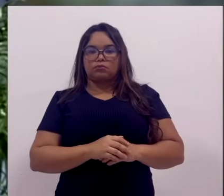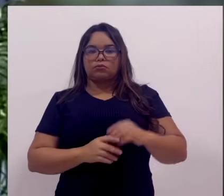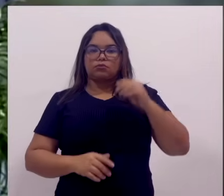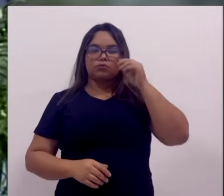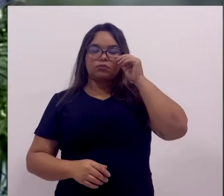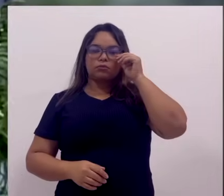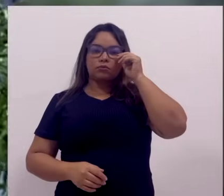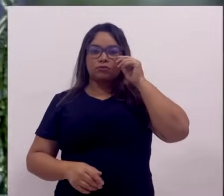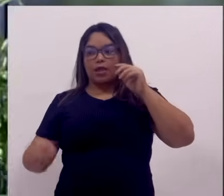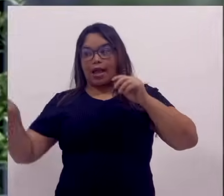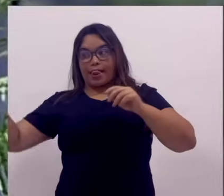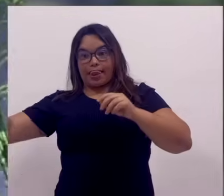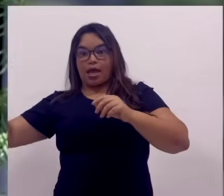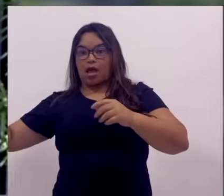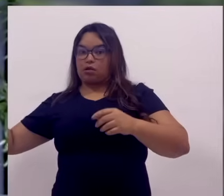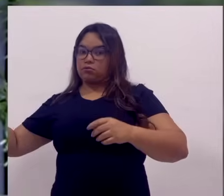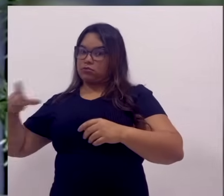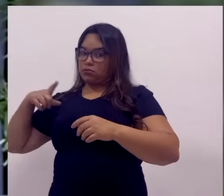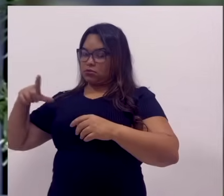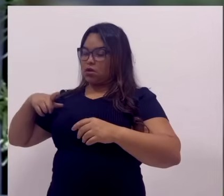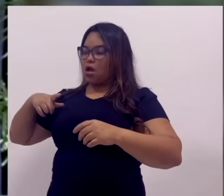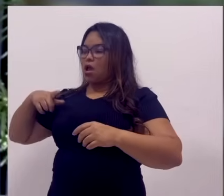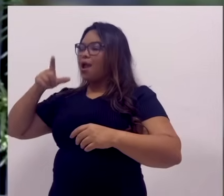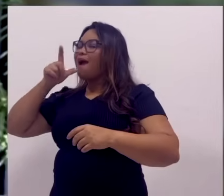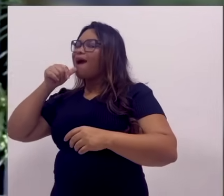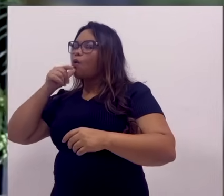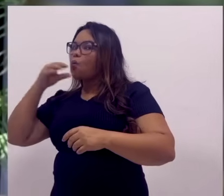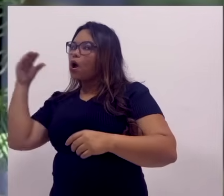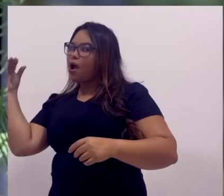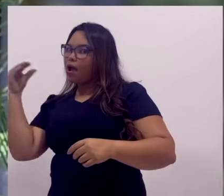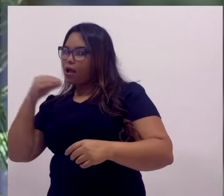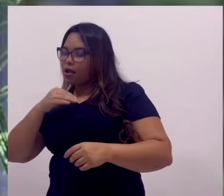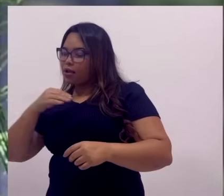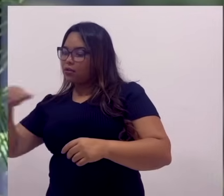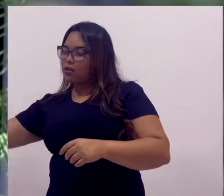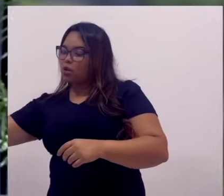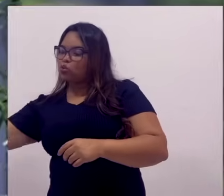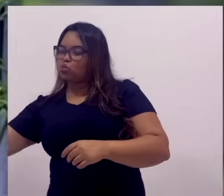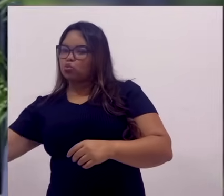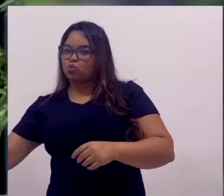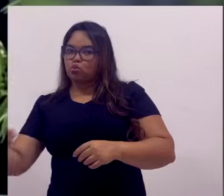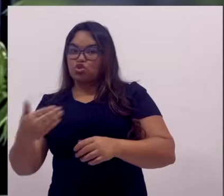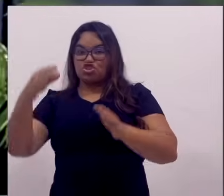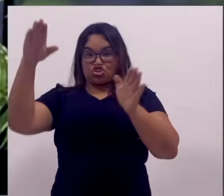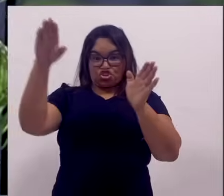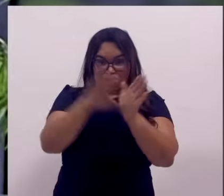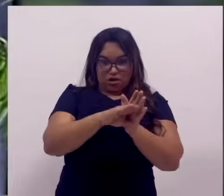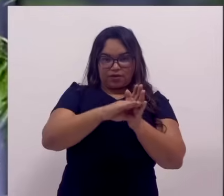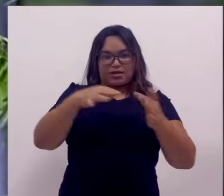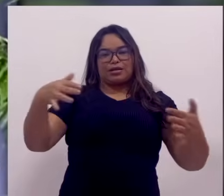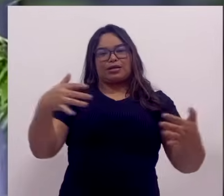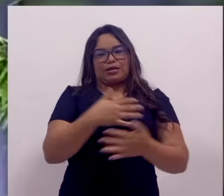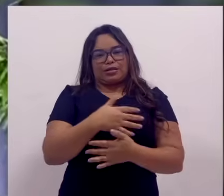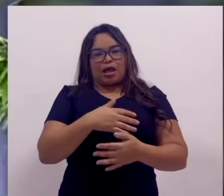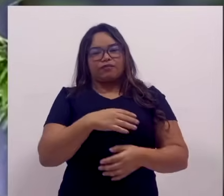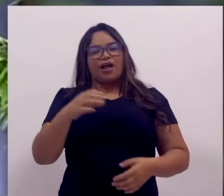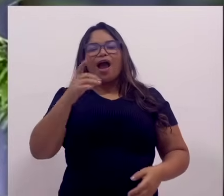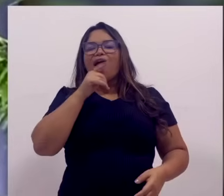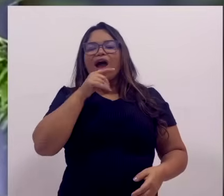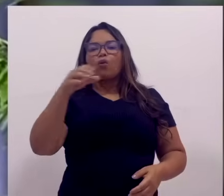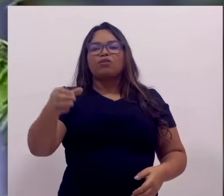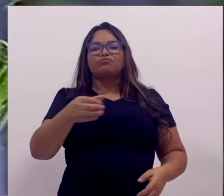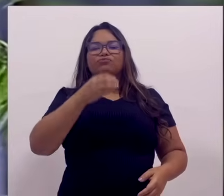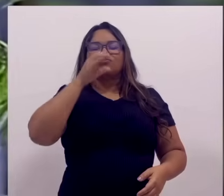uma maravilha da engenharia. Mas quando ela saía em Laodiceia, a água não estava mais quente, ela estava morna. E se